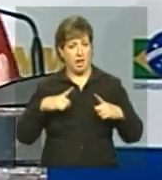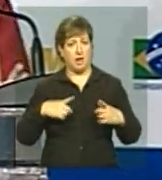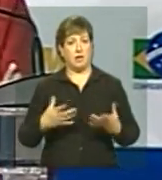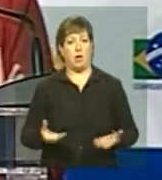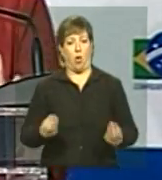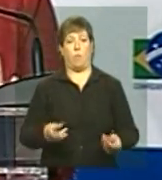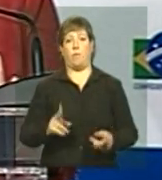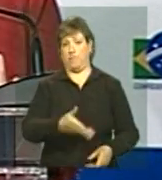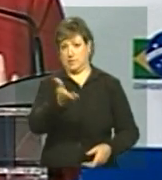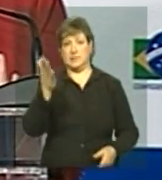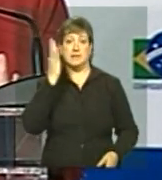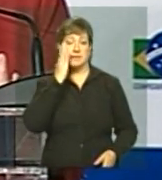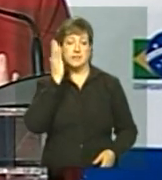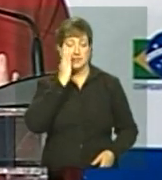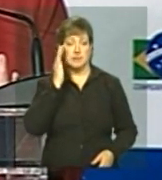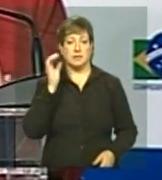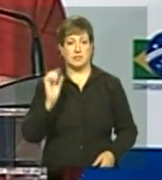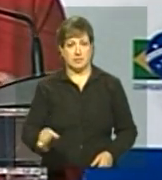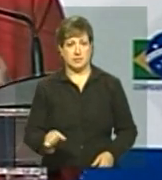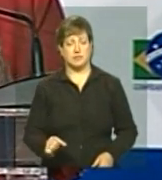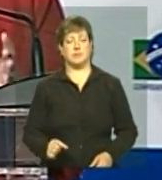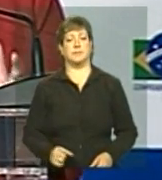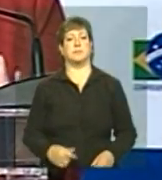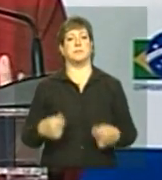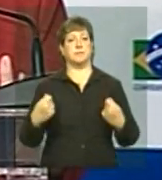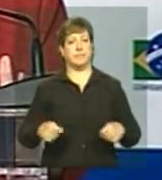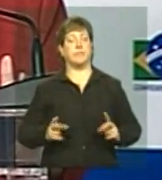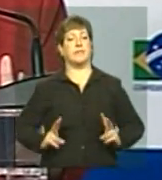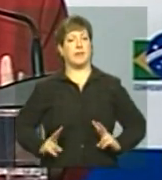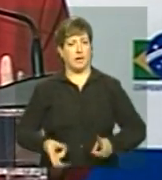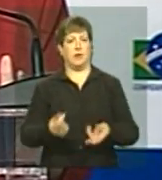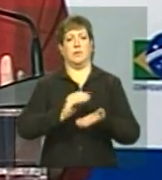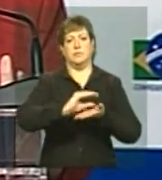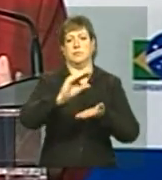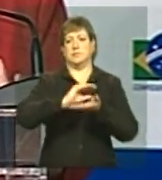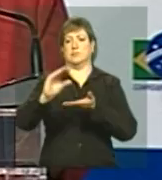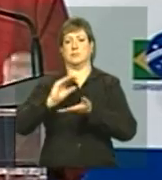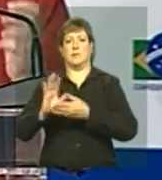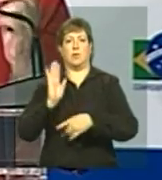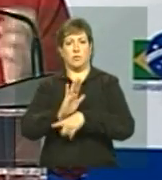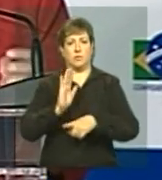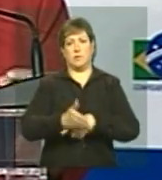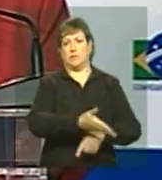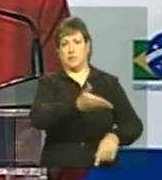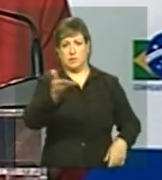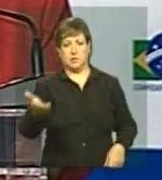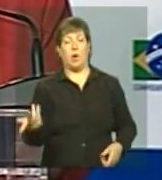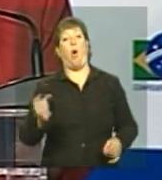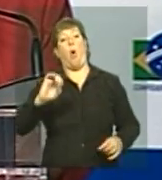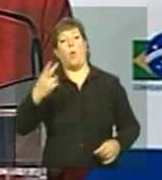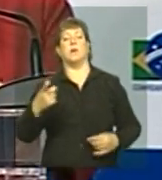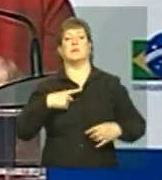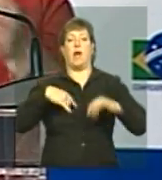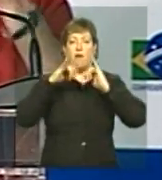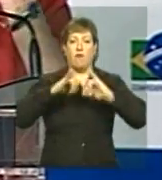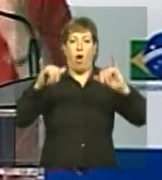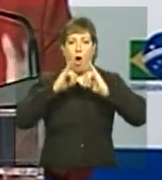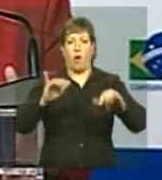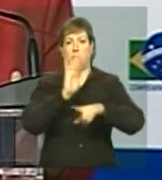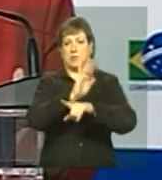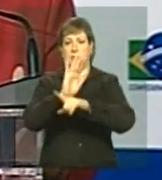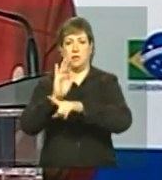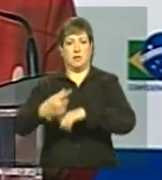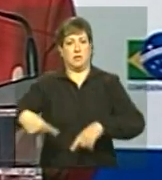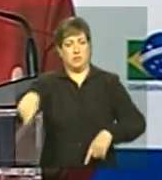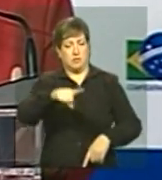sistematicamente repassado a vocês as informações necessárias para uma